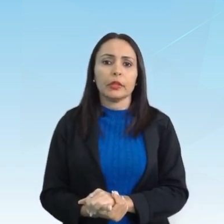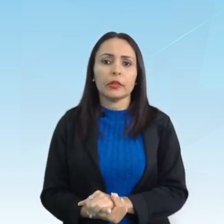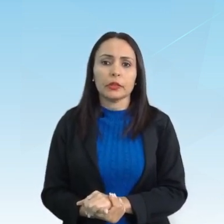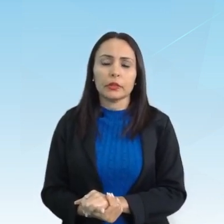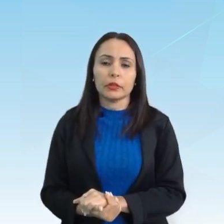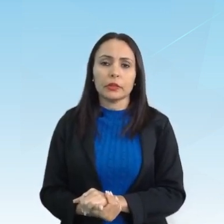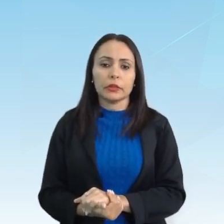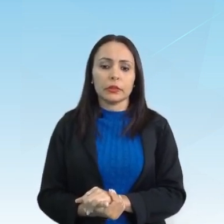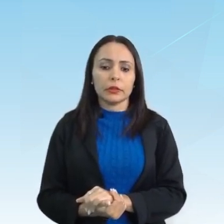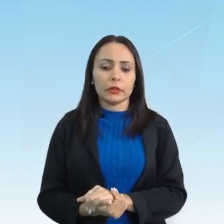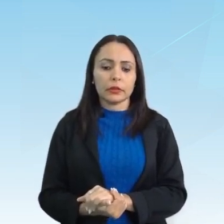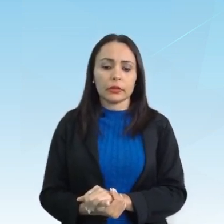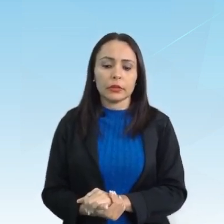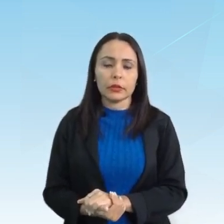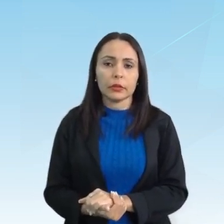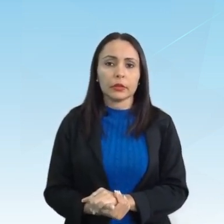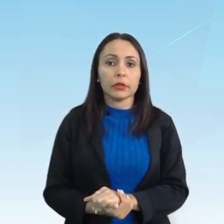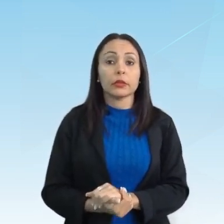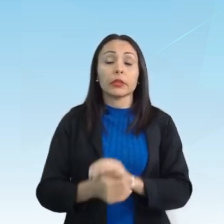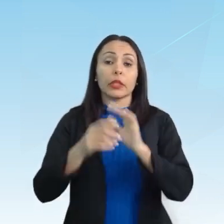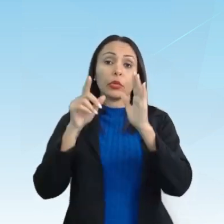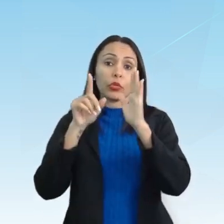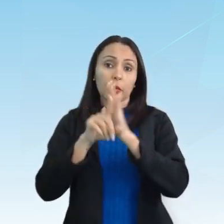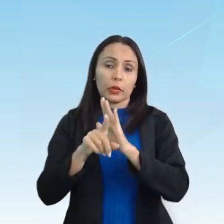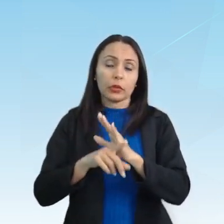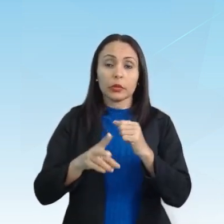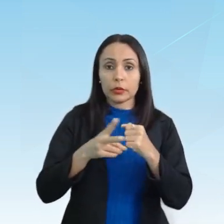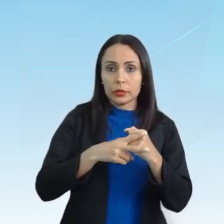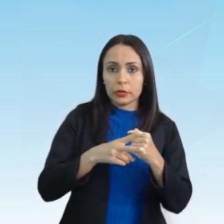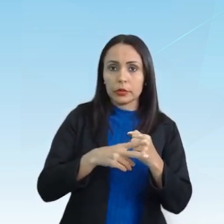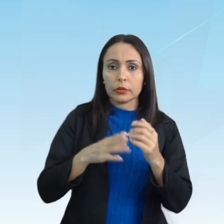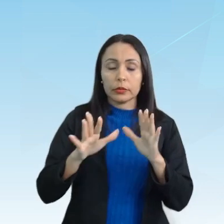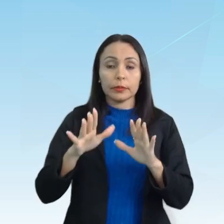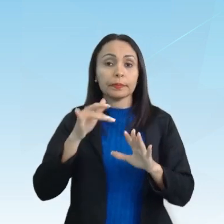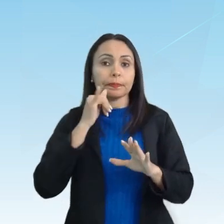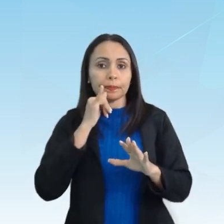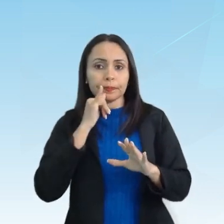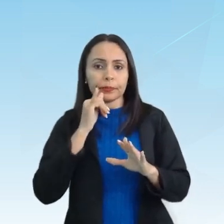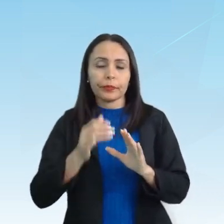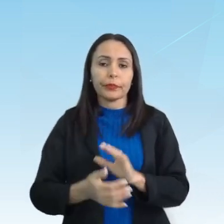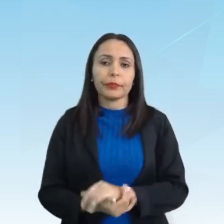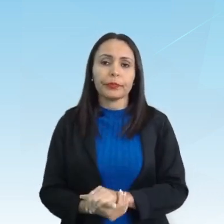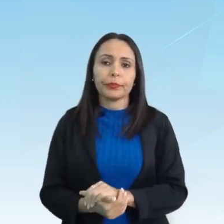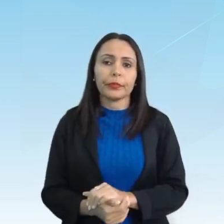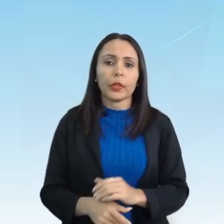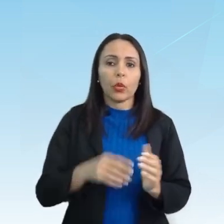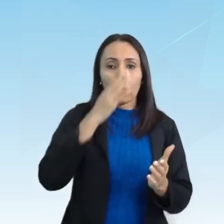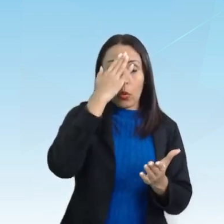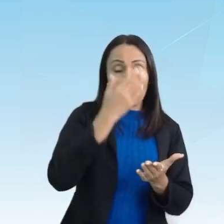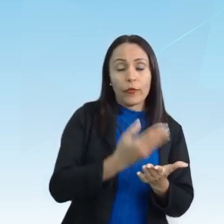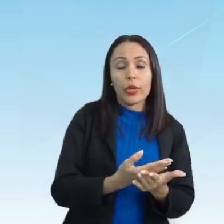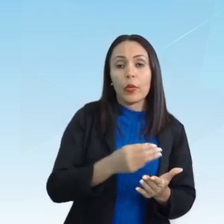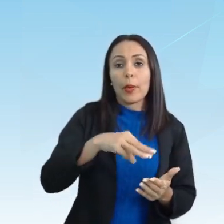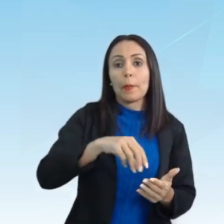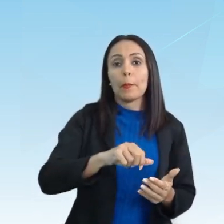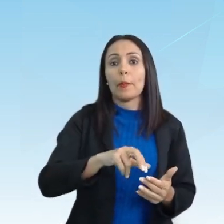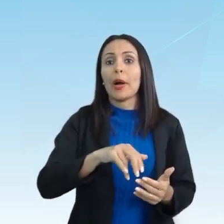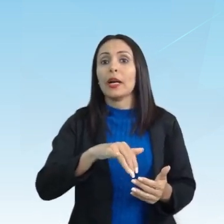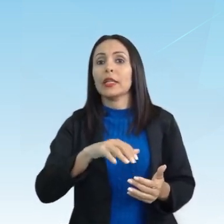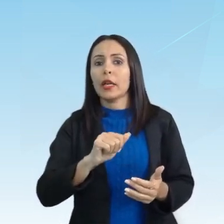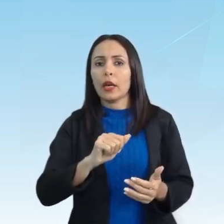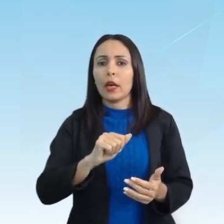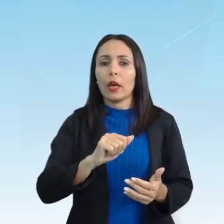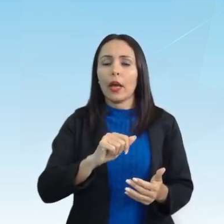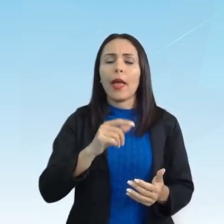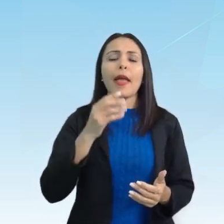em quem, são perguntas para os verbos indiretos. Por exemplo, confio em Maria. Confio em quem?